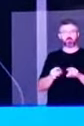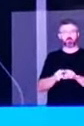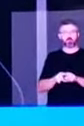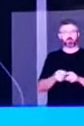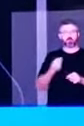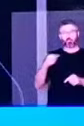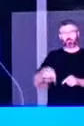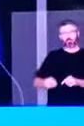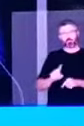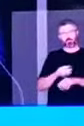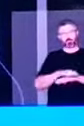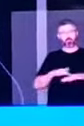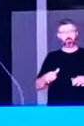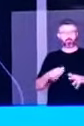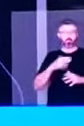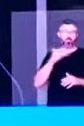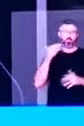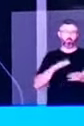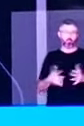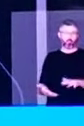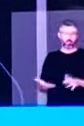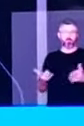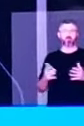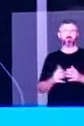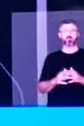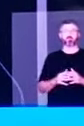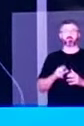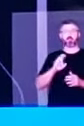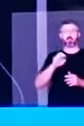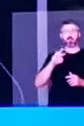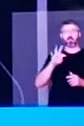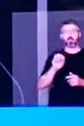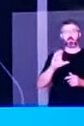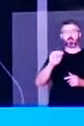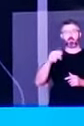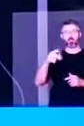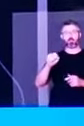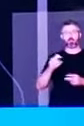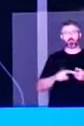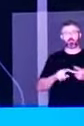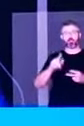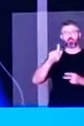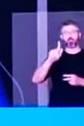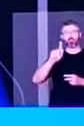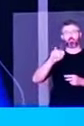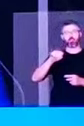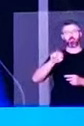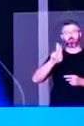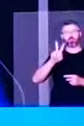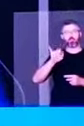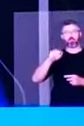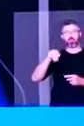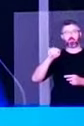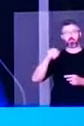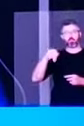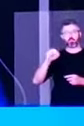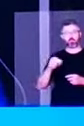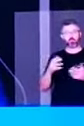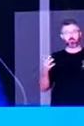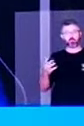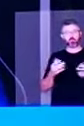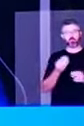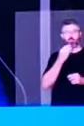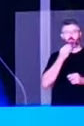mais presentes aqui na terra, salvo em nome de Renato Campos e de seu Jubiniano. Então, senhor presidente, é